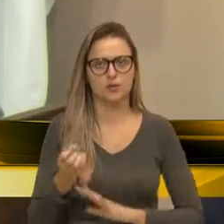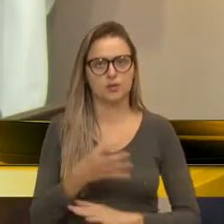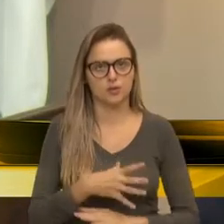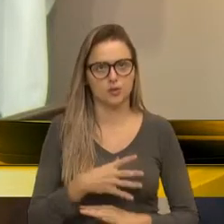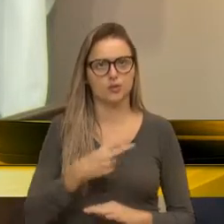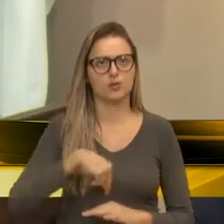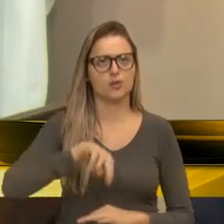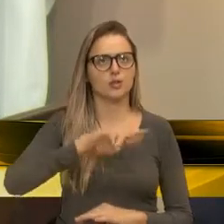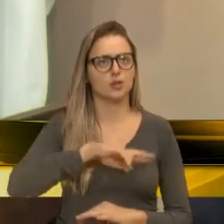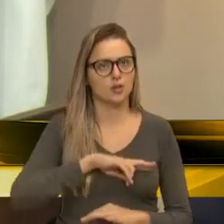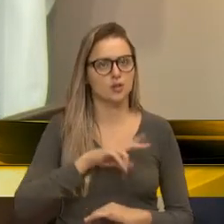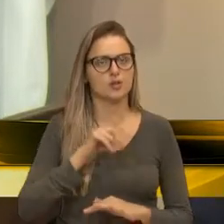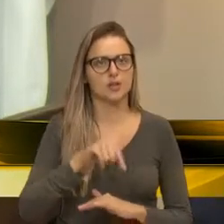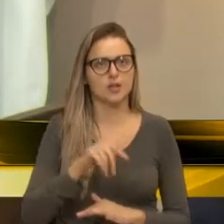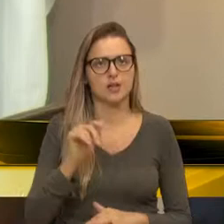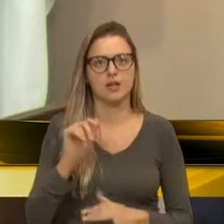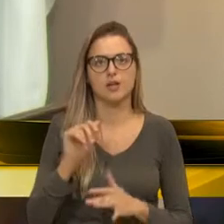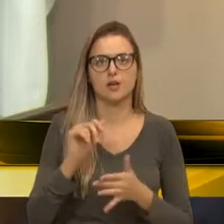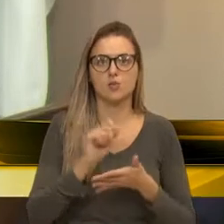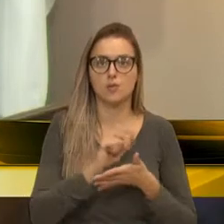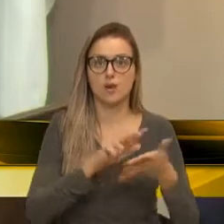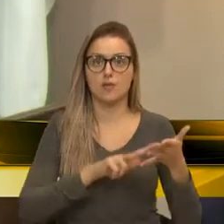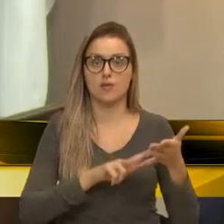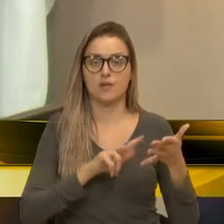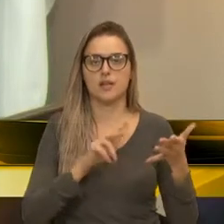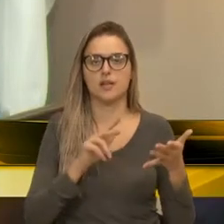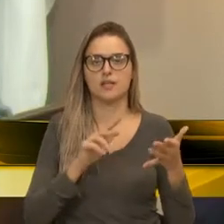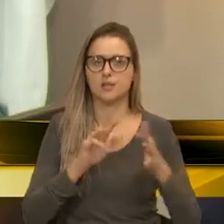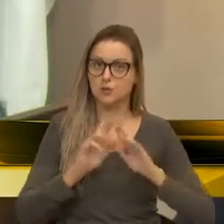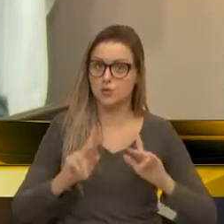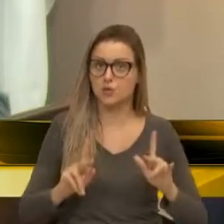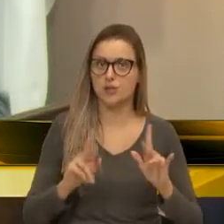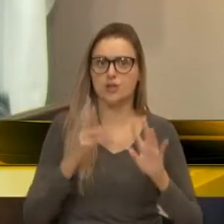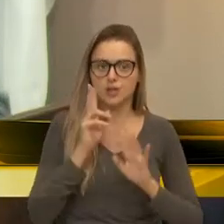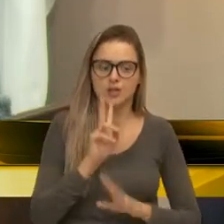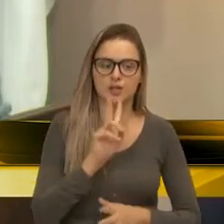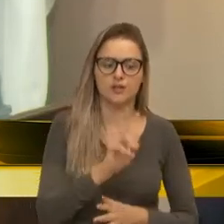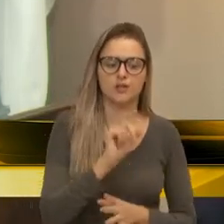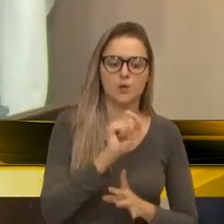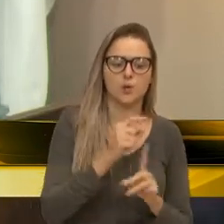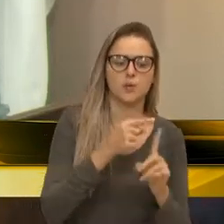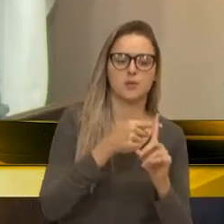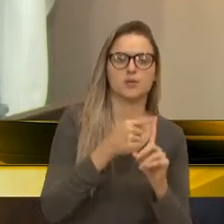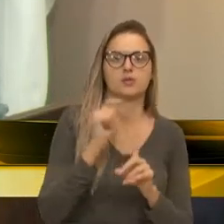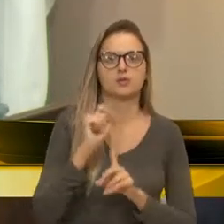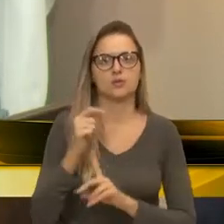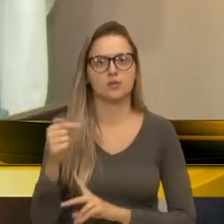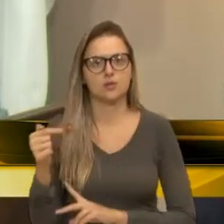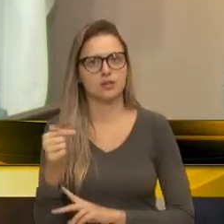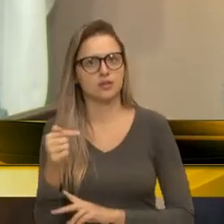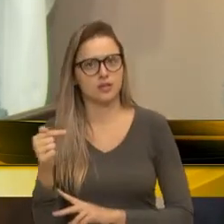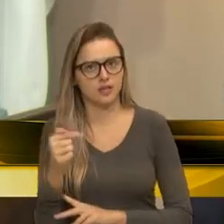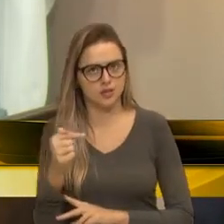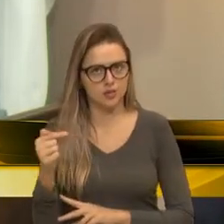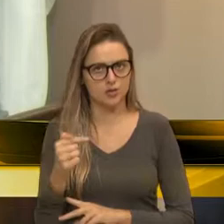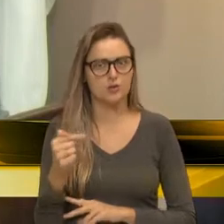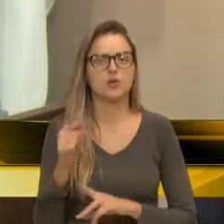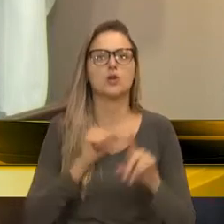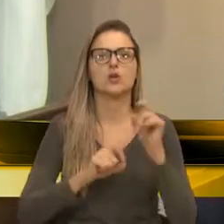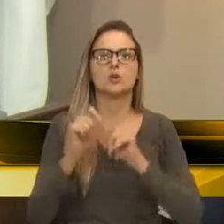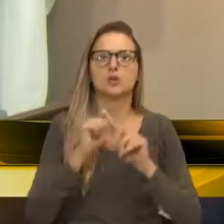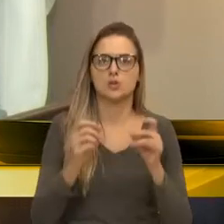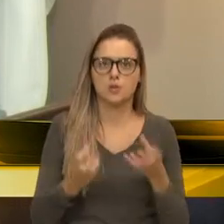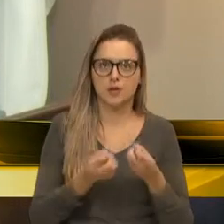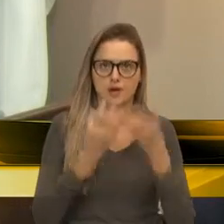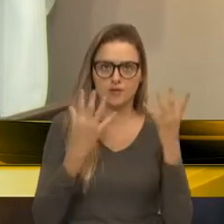que a gente chama de análise SWOT, aonde verifica os pontos fortes e pontos fracos desta festa, e